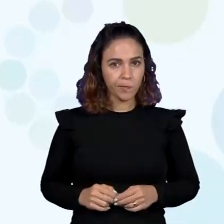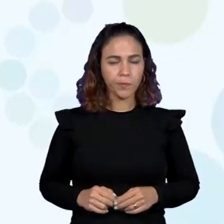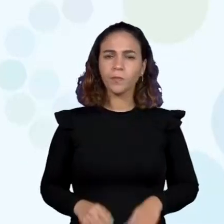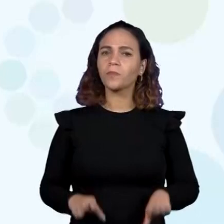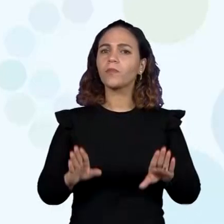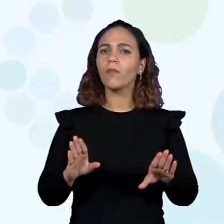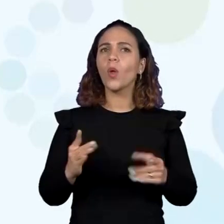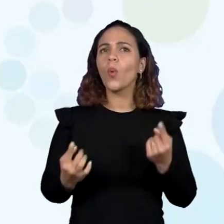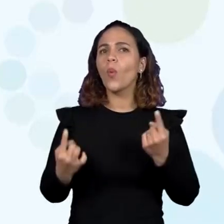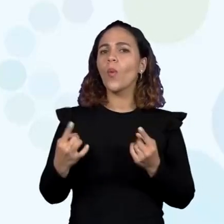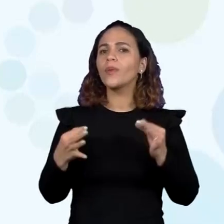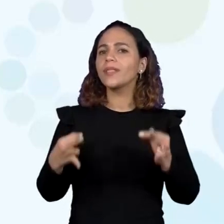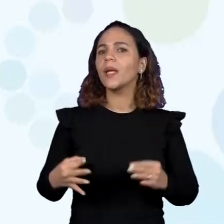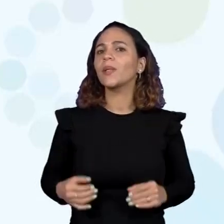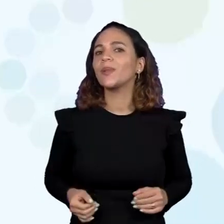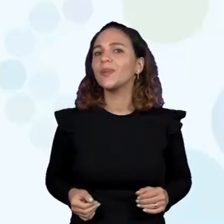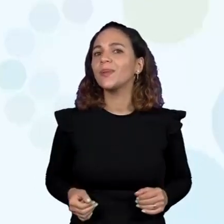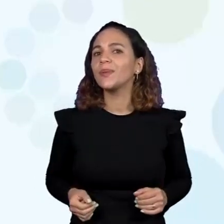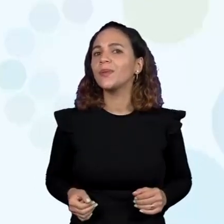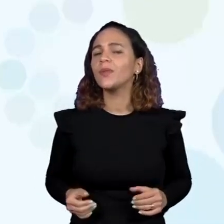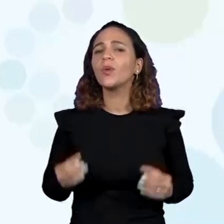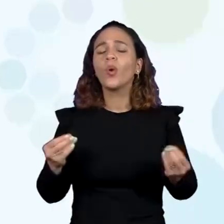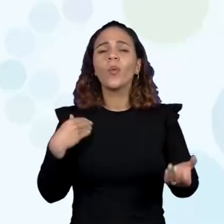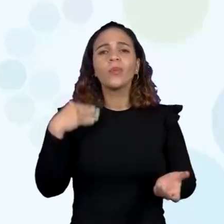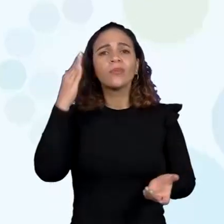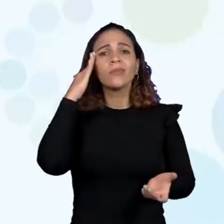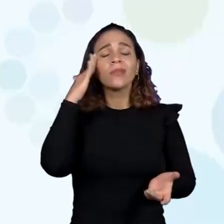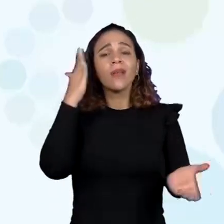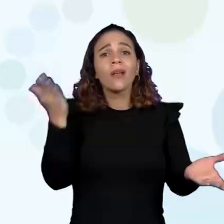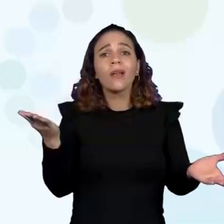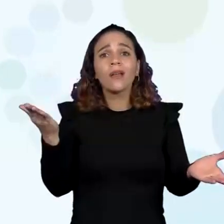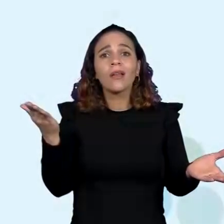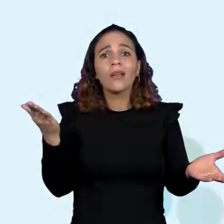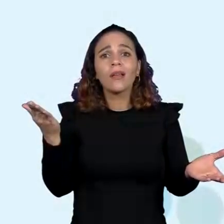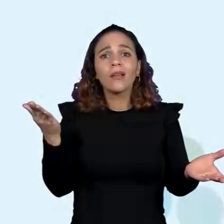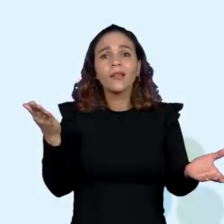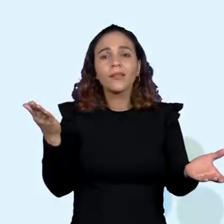será que está certa? Como que a gente sabe disso?